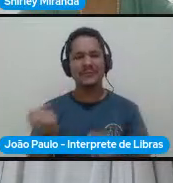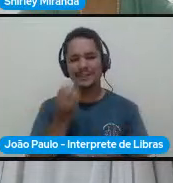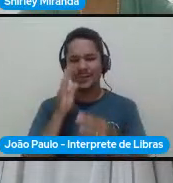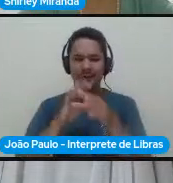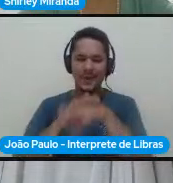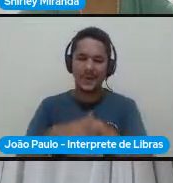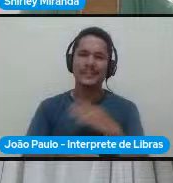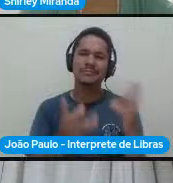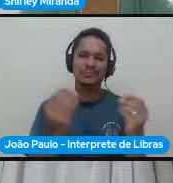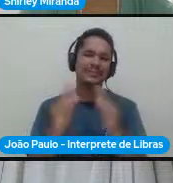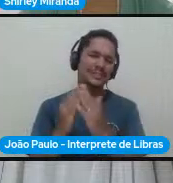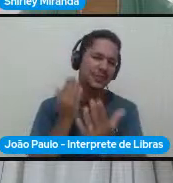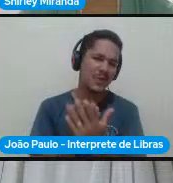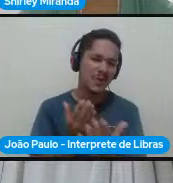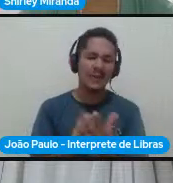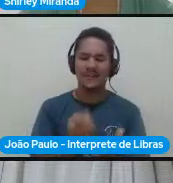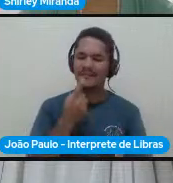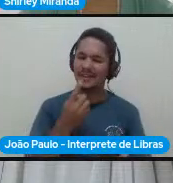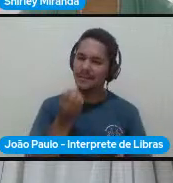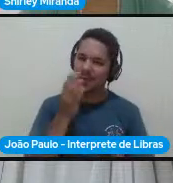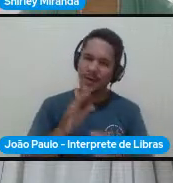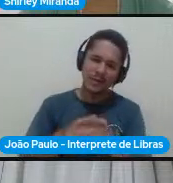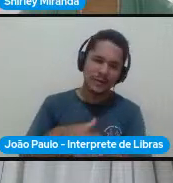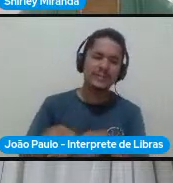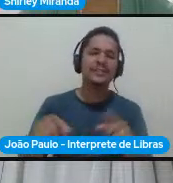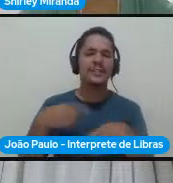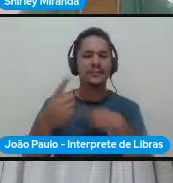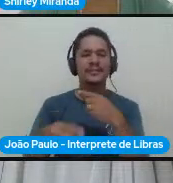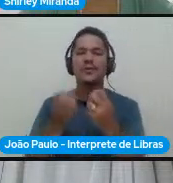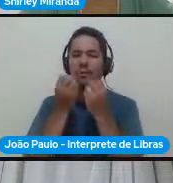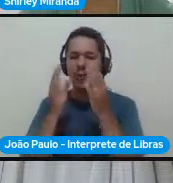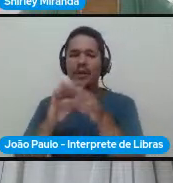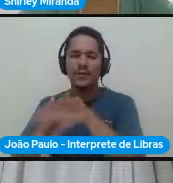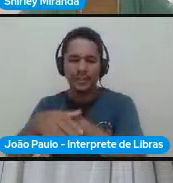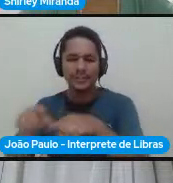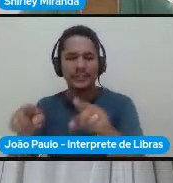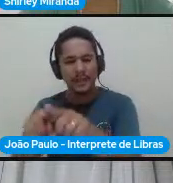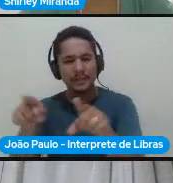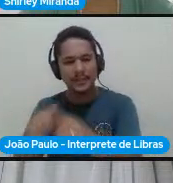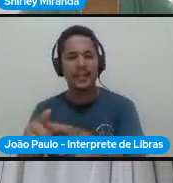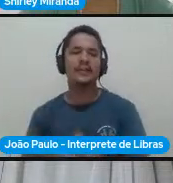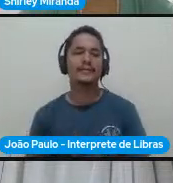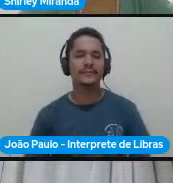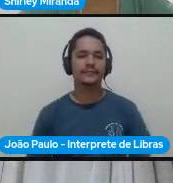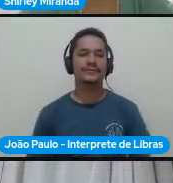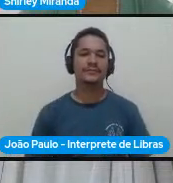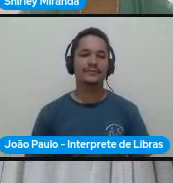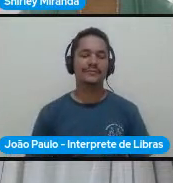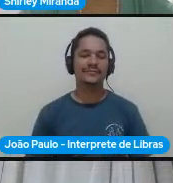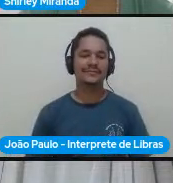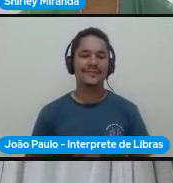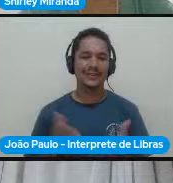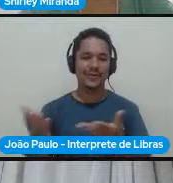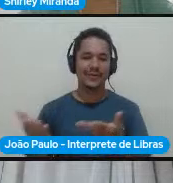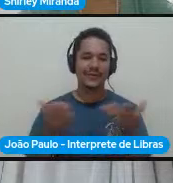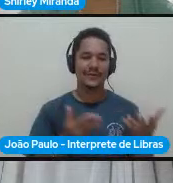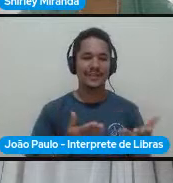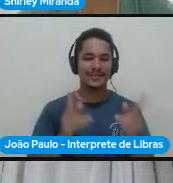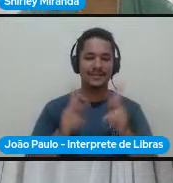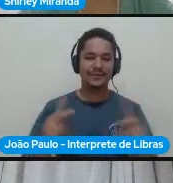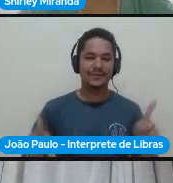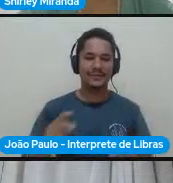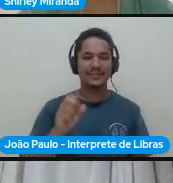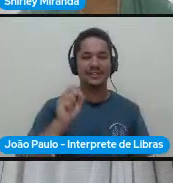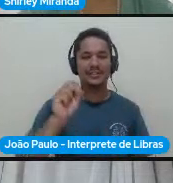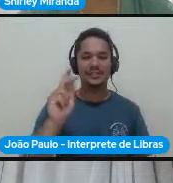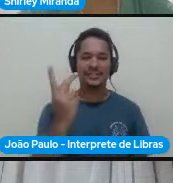escolas, depois eu vou dar boa noite aí junto com as escolas. Agora vamos convidar a professora Shirley Miranda, nossa subsecretária de